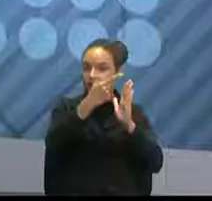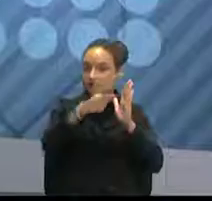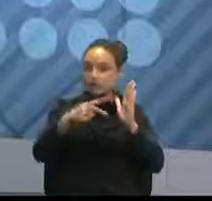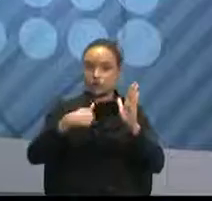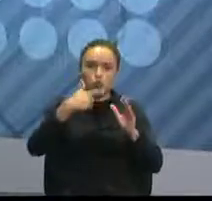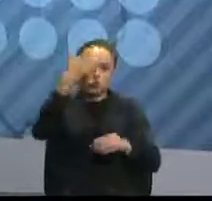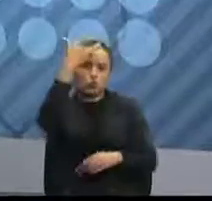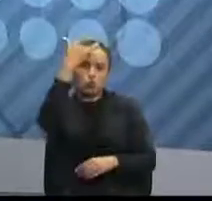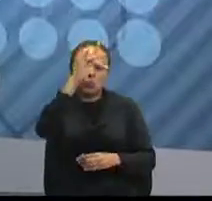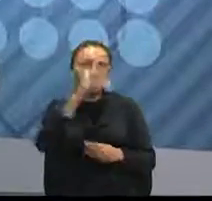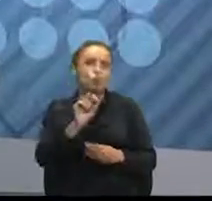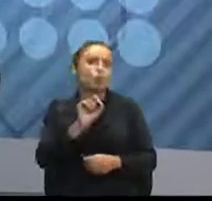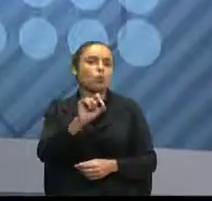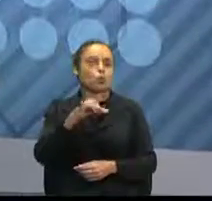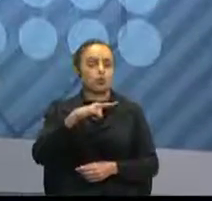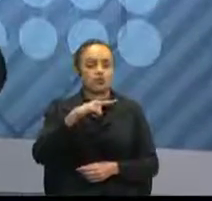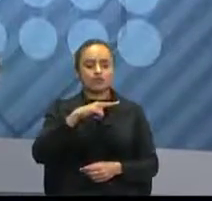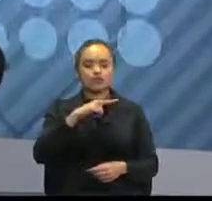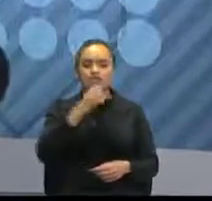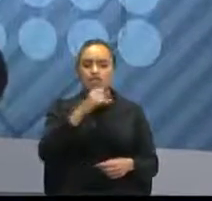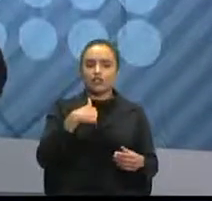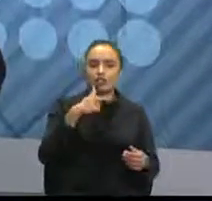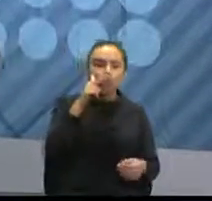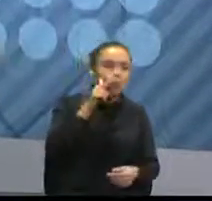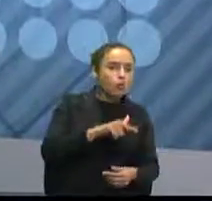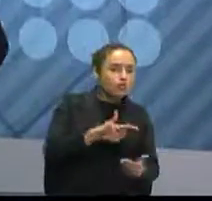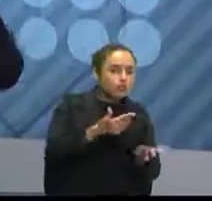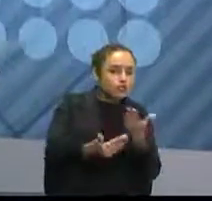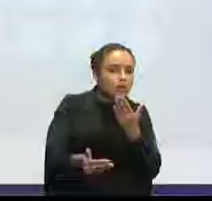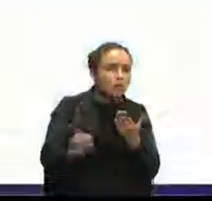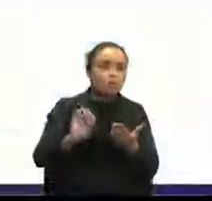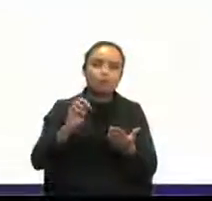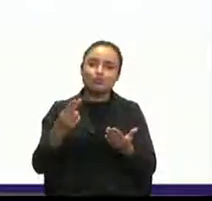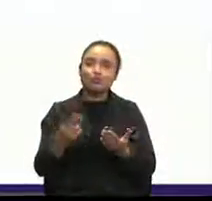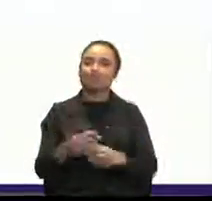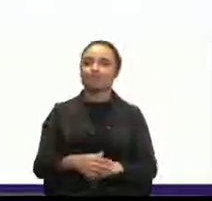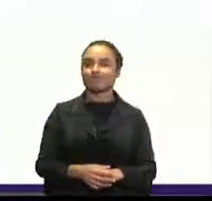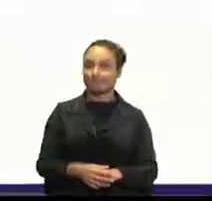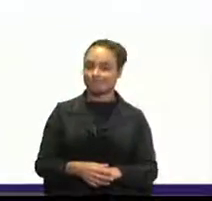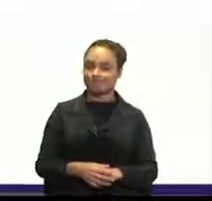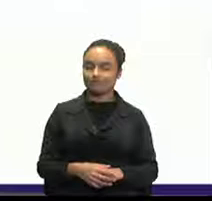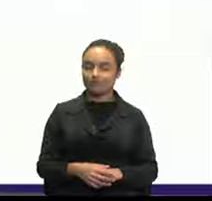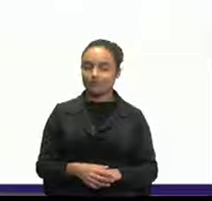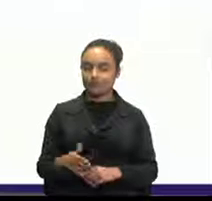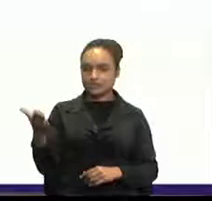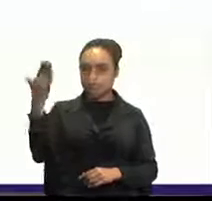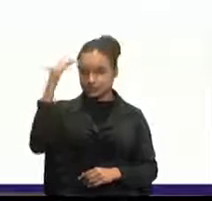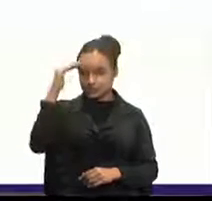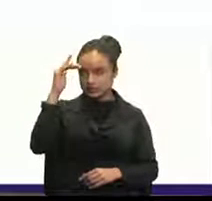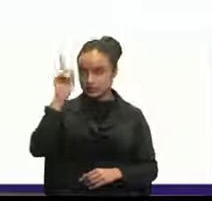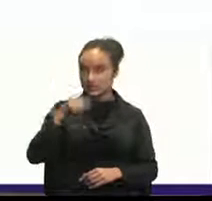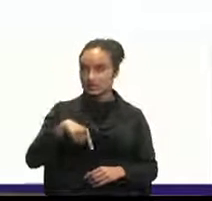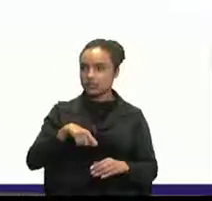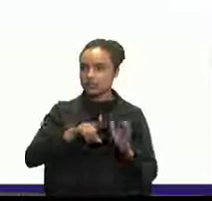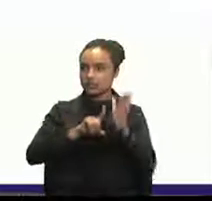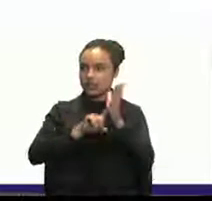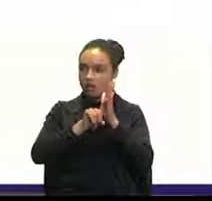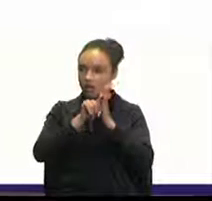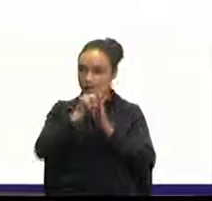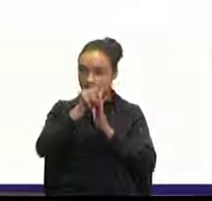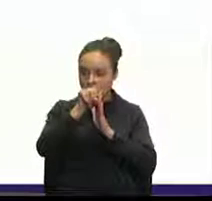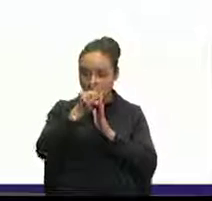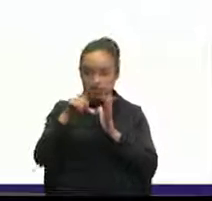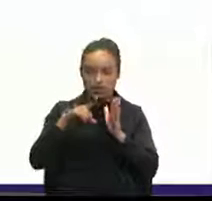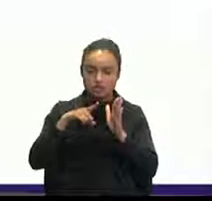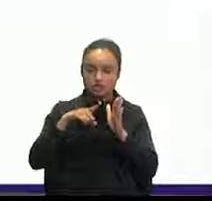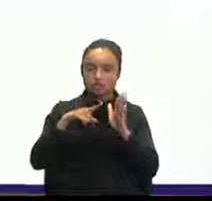sei se ela vai de fato garantir garantir de fato vai acontecer voltando ao quadro a estatística é um método científico que você já